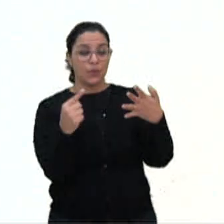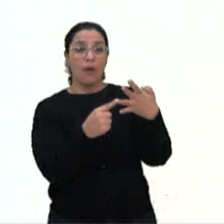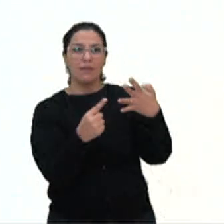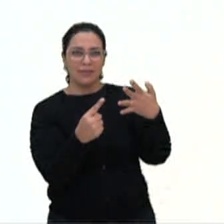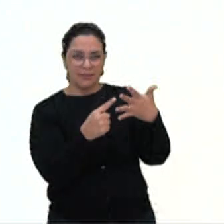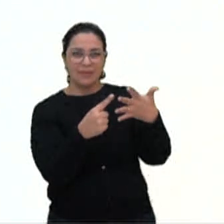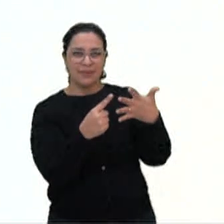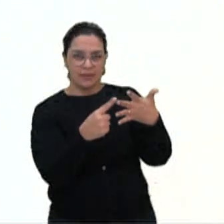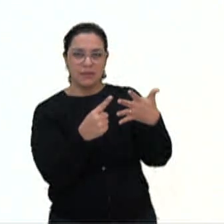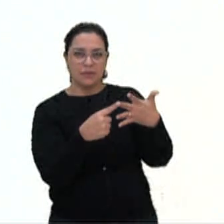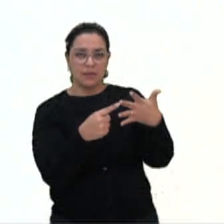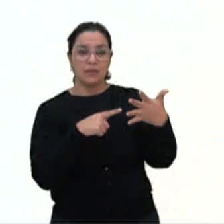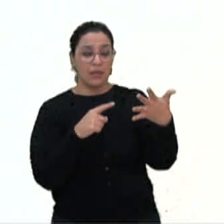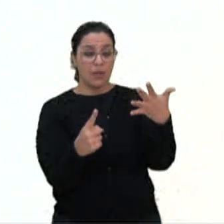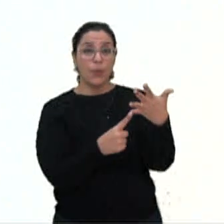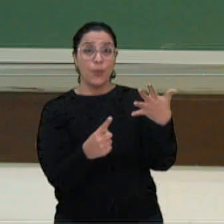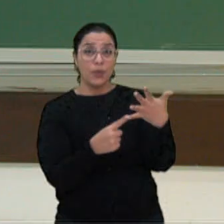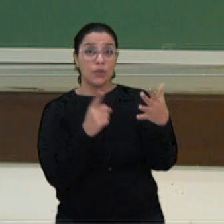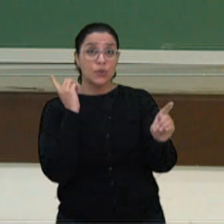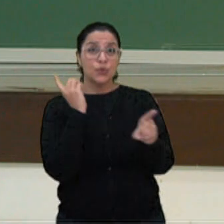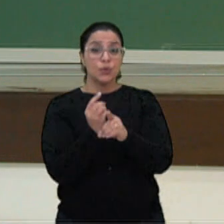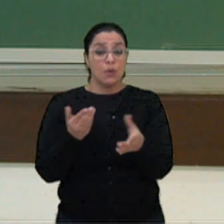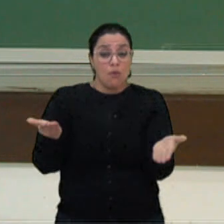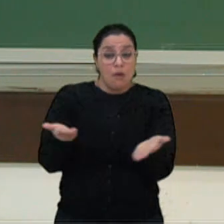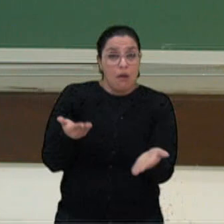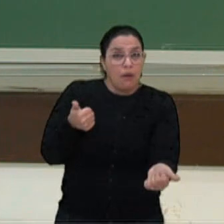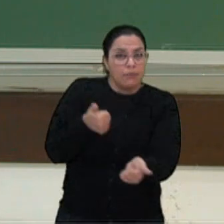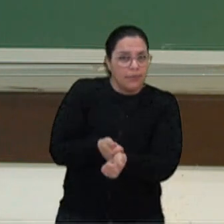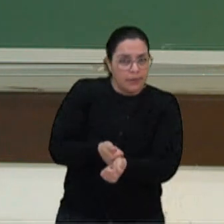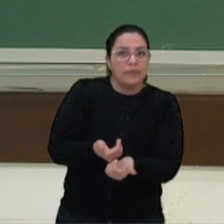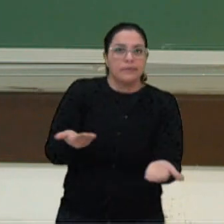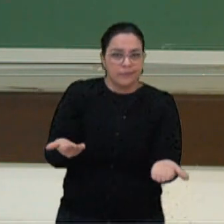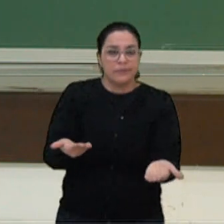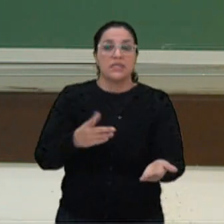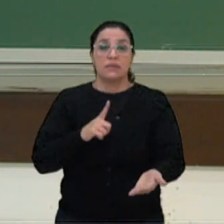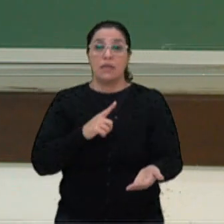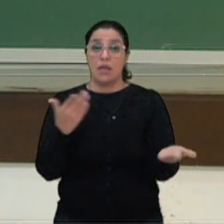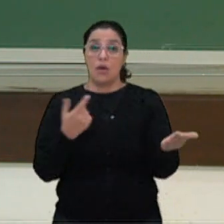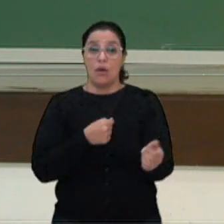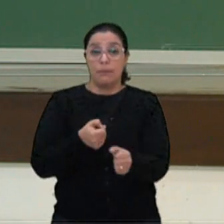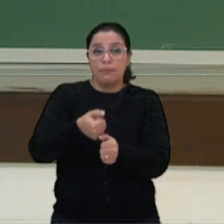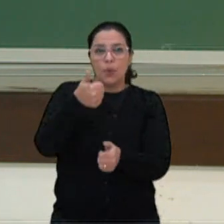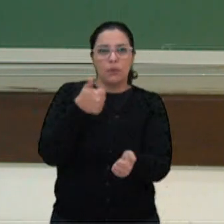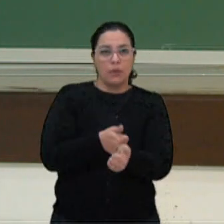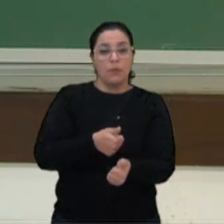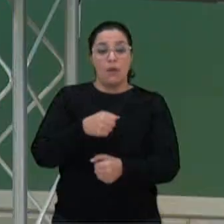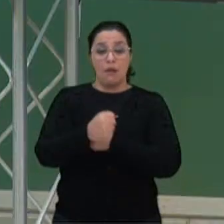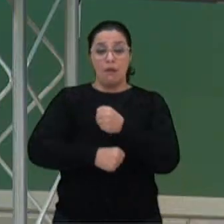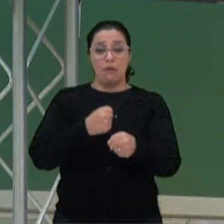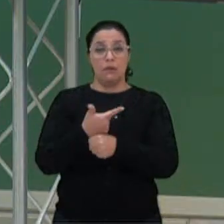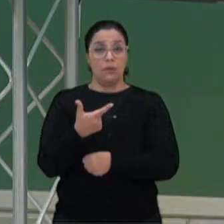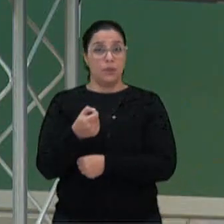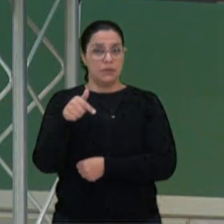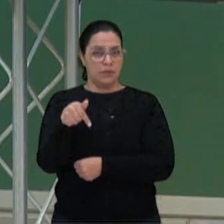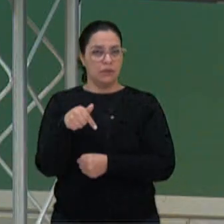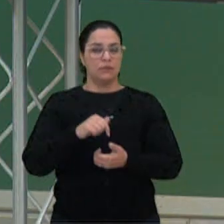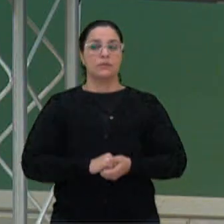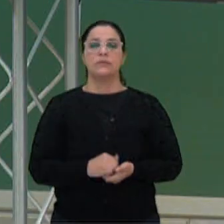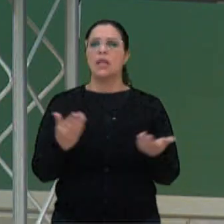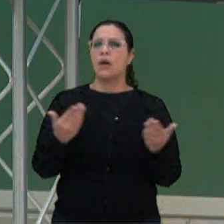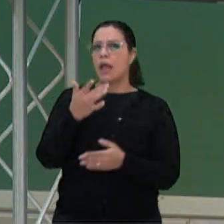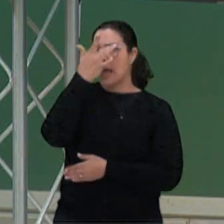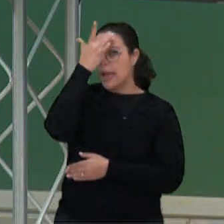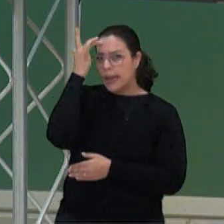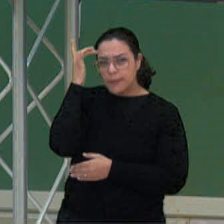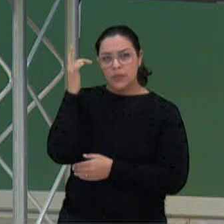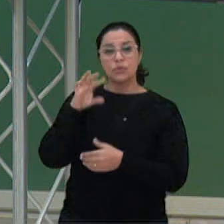ó, que o 5º tipo foi descoberto não faz tanto tempo assim não, né? Então, faz pouco tempo ali em 2007. A pessoa,